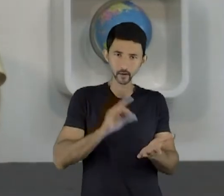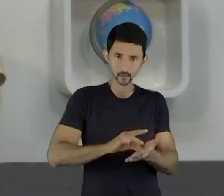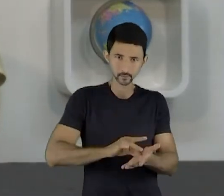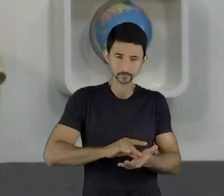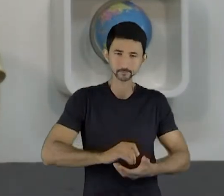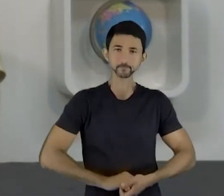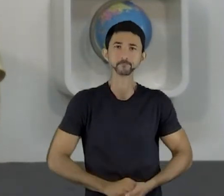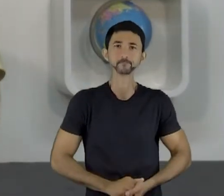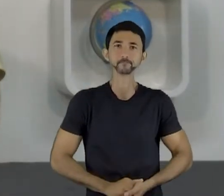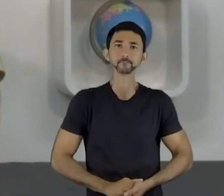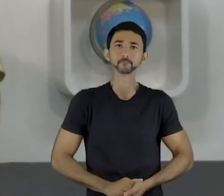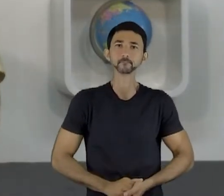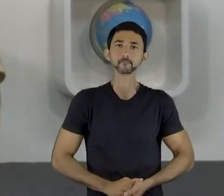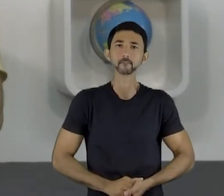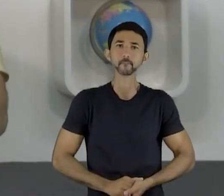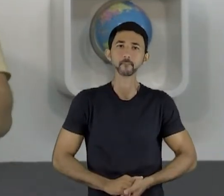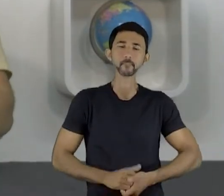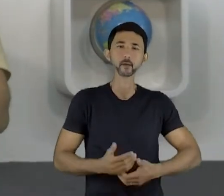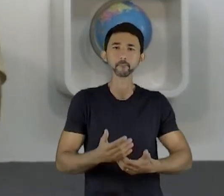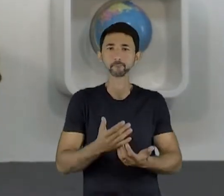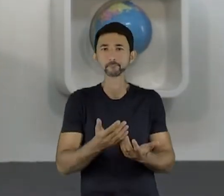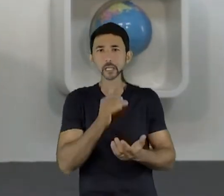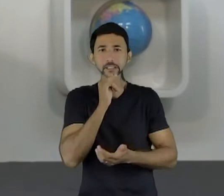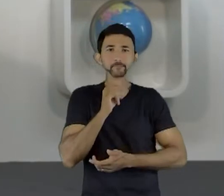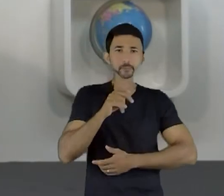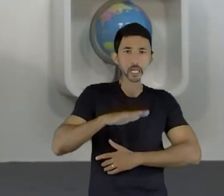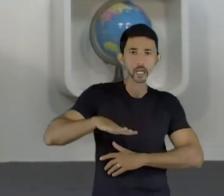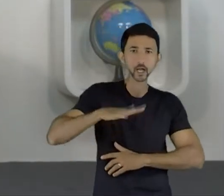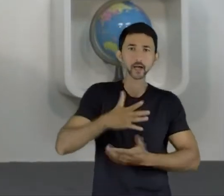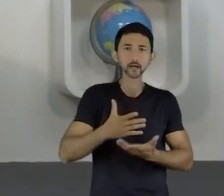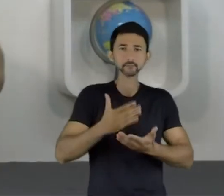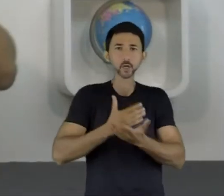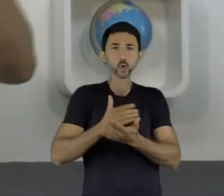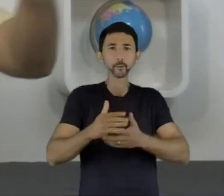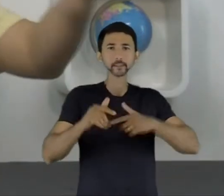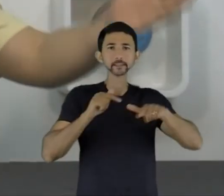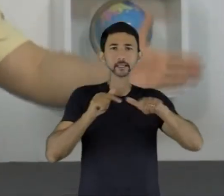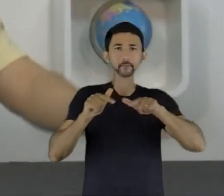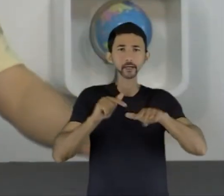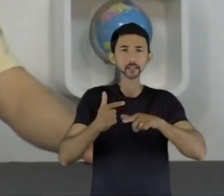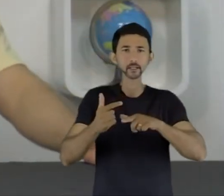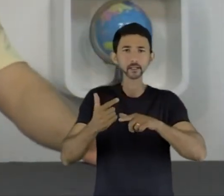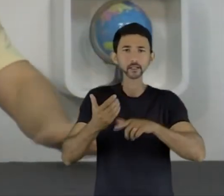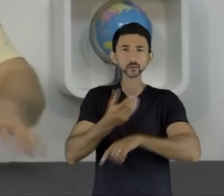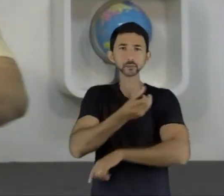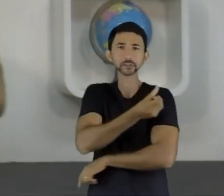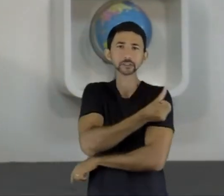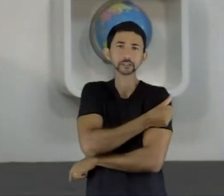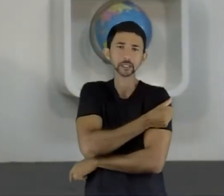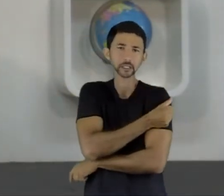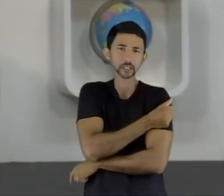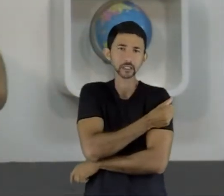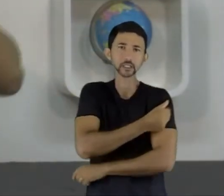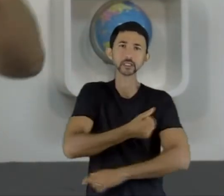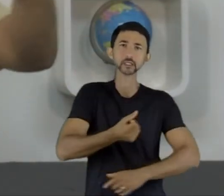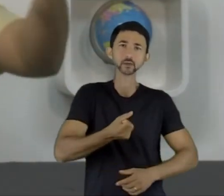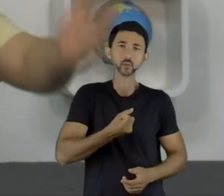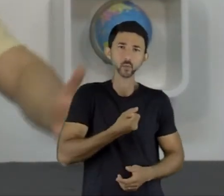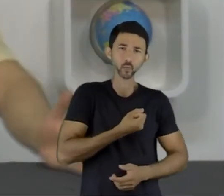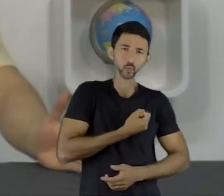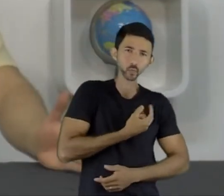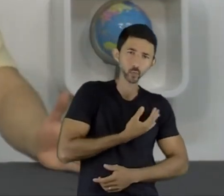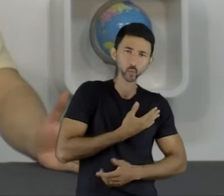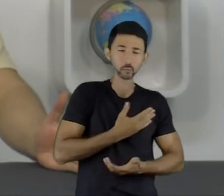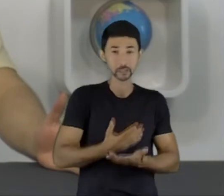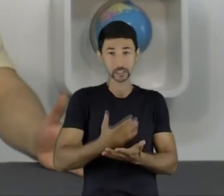Então, em geral, a gente começa trabalhando lá do sexto ano, números naturais, na verdade até